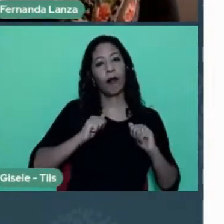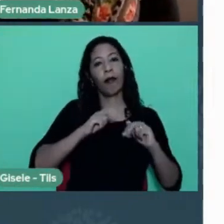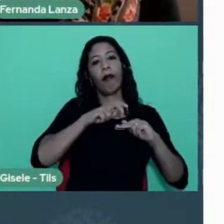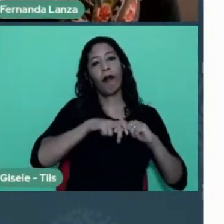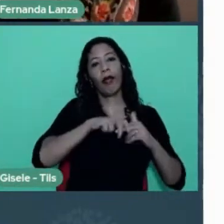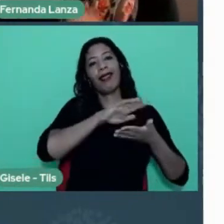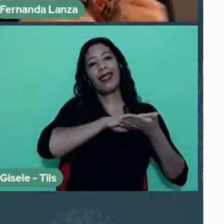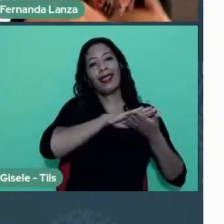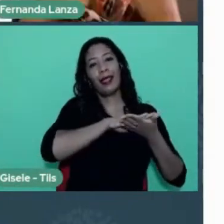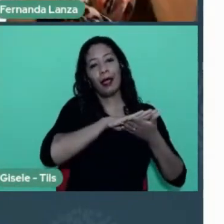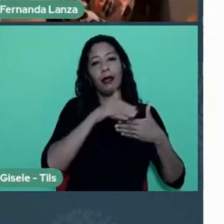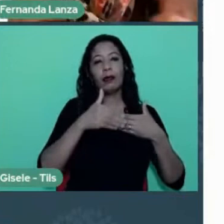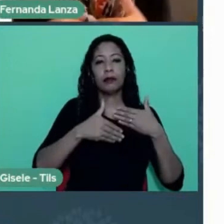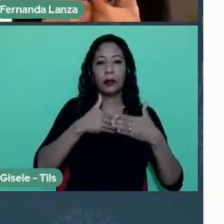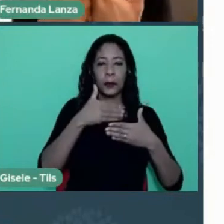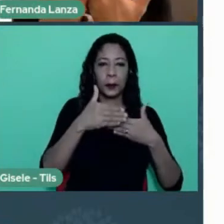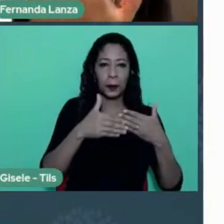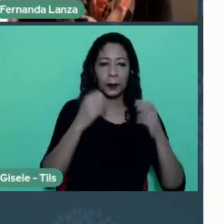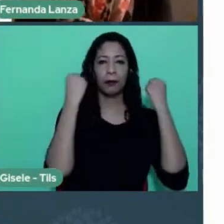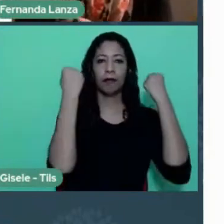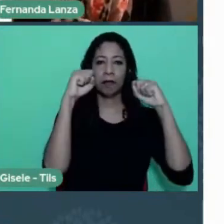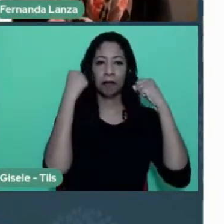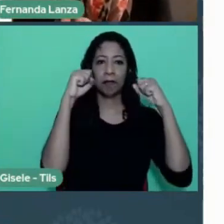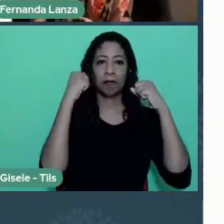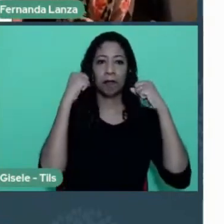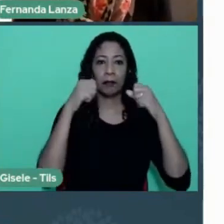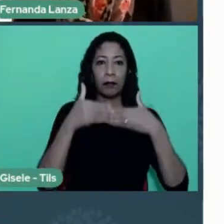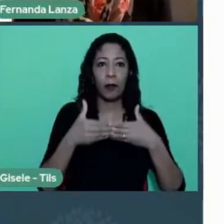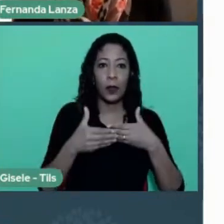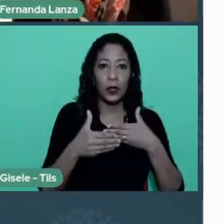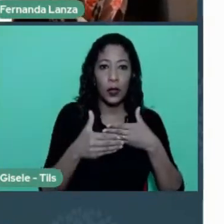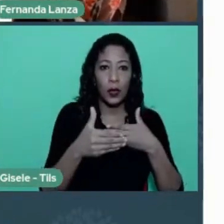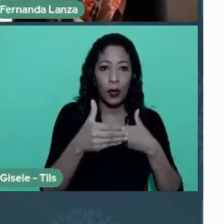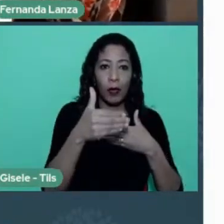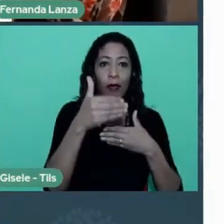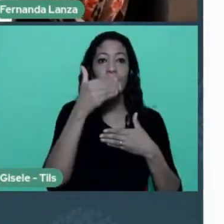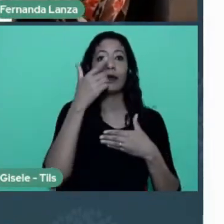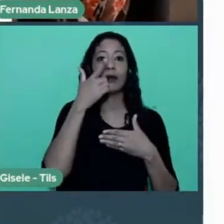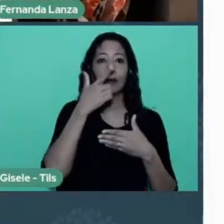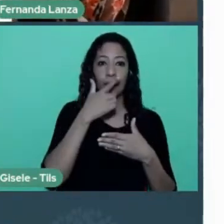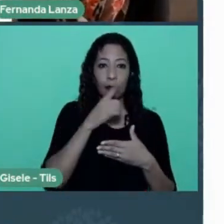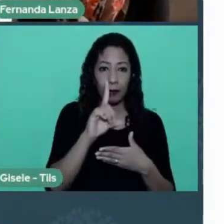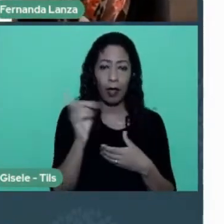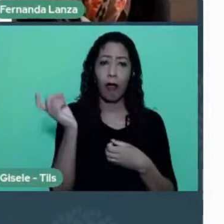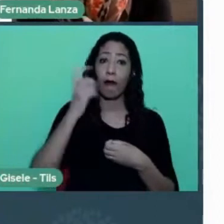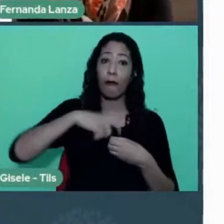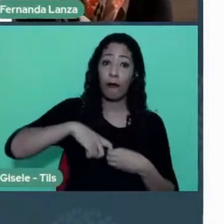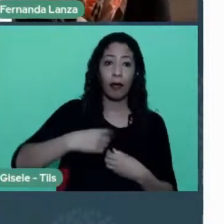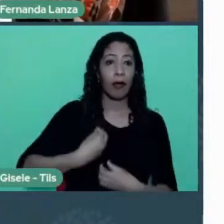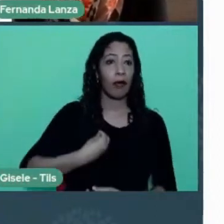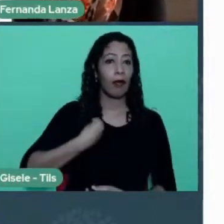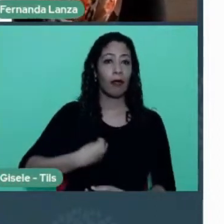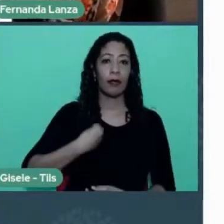praticar exercício físico, e aí sim, depois que praticado toda essa atividade, ele retoma suas atividades de vida